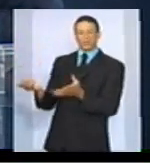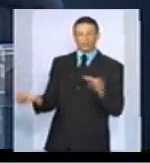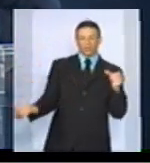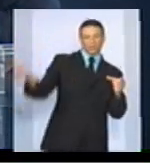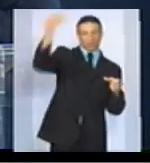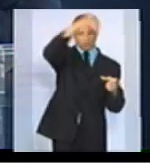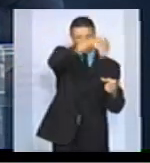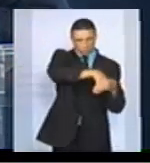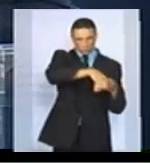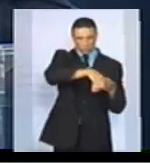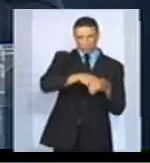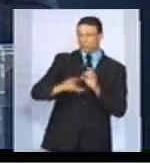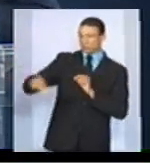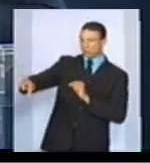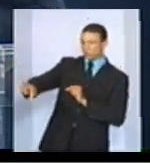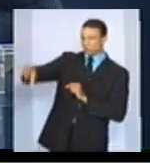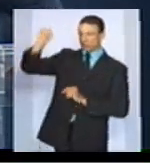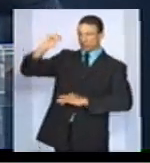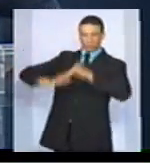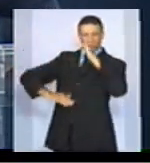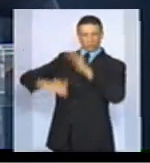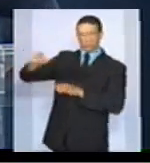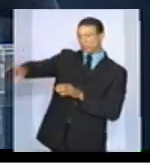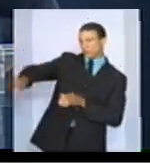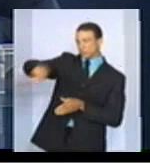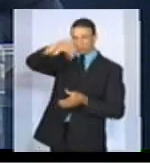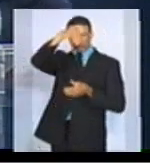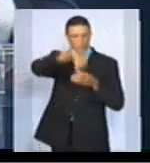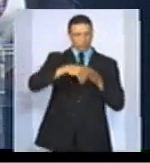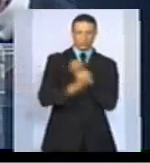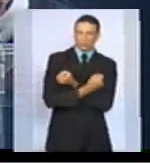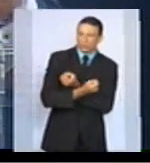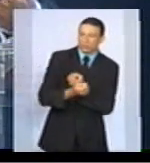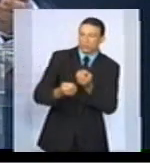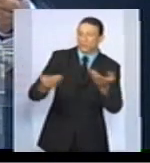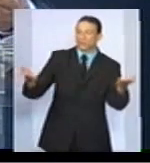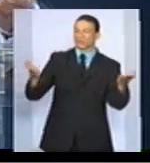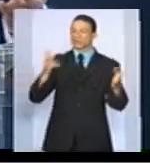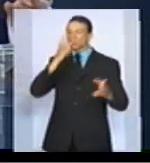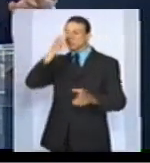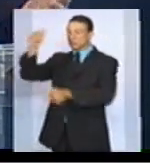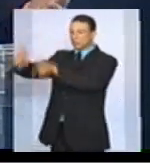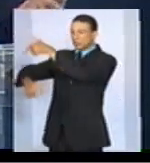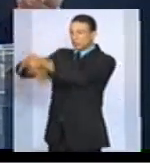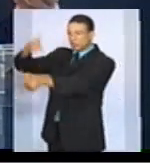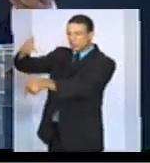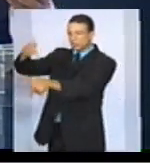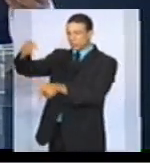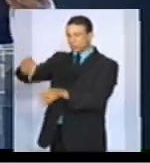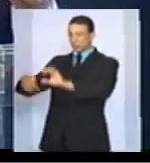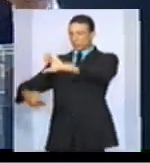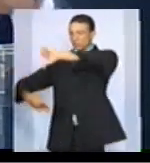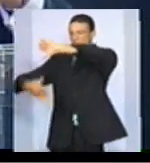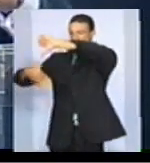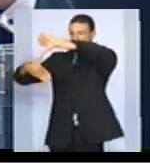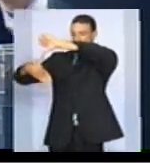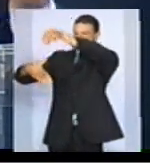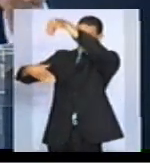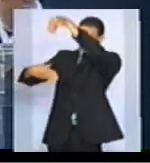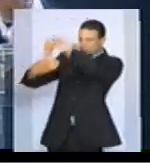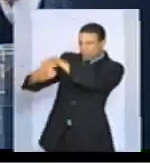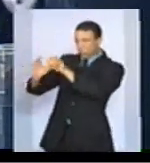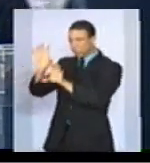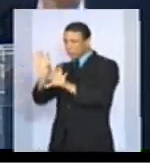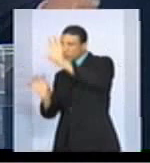relevantes escolhidos com uma vocação para serem distribuídos pelas leis de mercado no território da América Latina esses